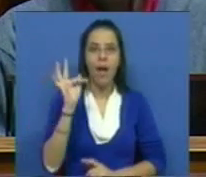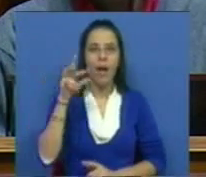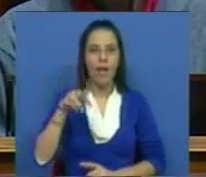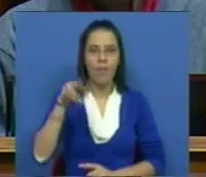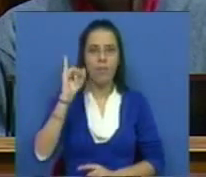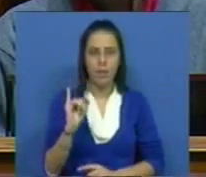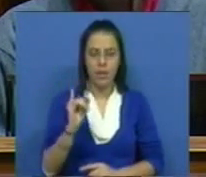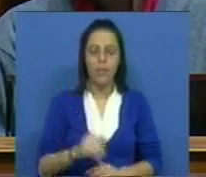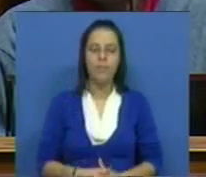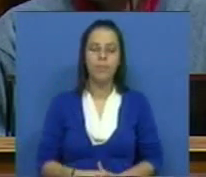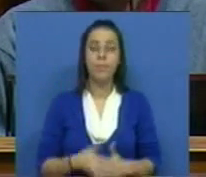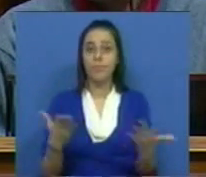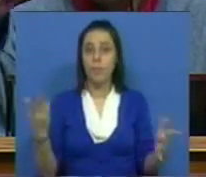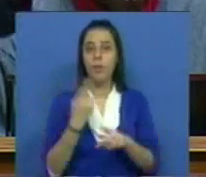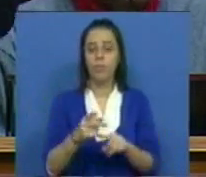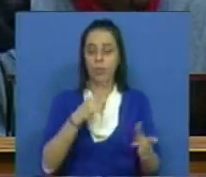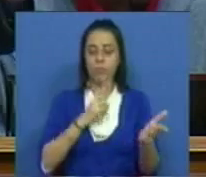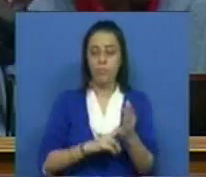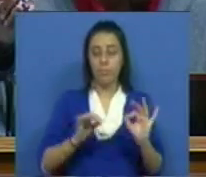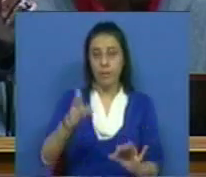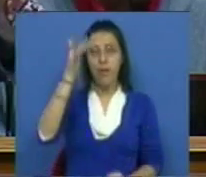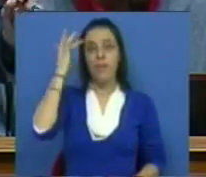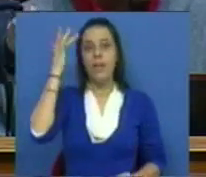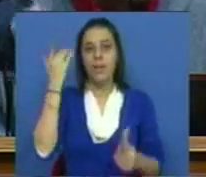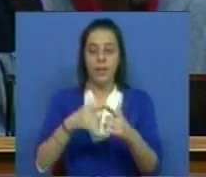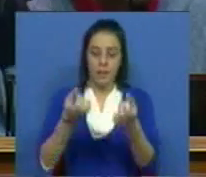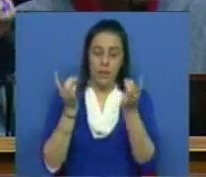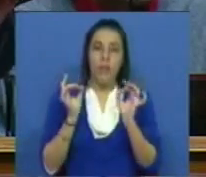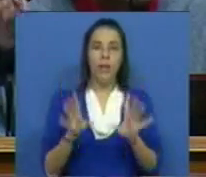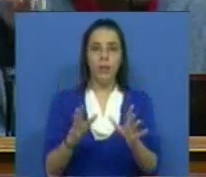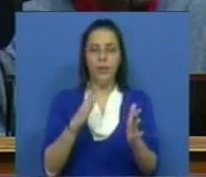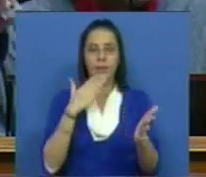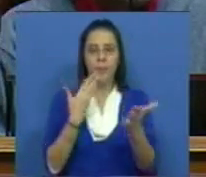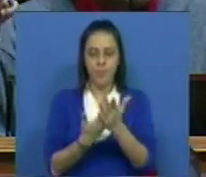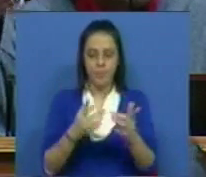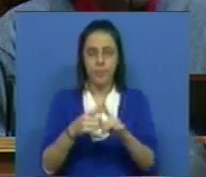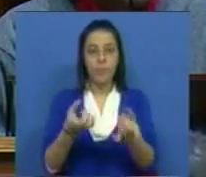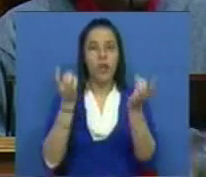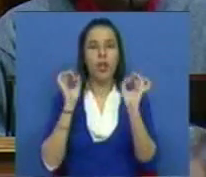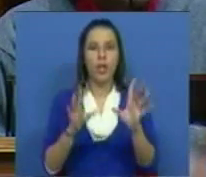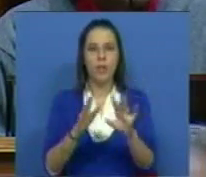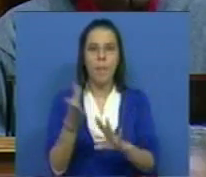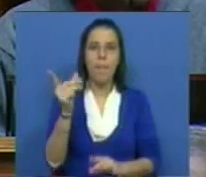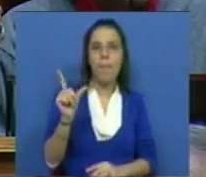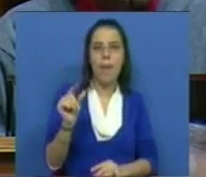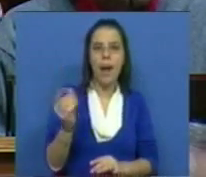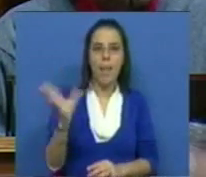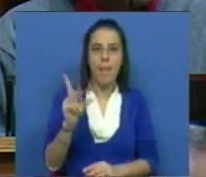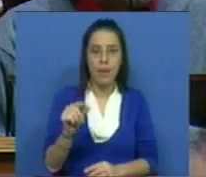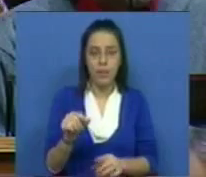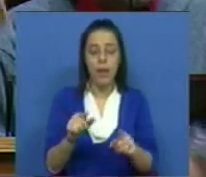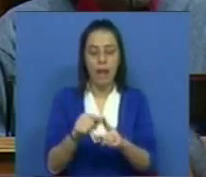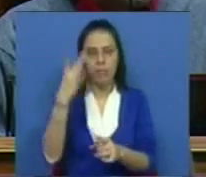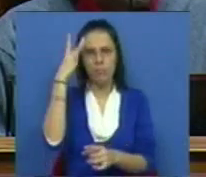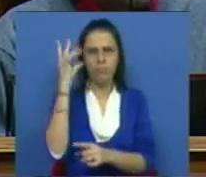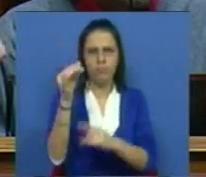FMI, porque, de facto, facilitar os despedimentos e tornar os despedimentos mais baratos será